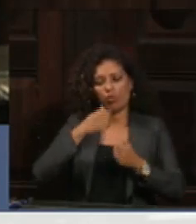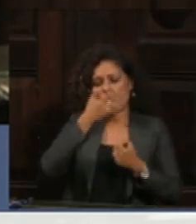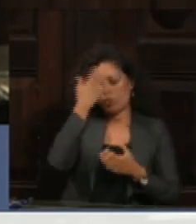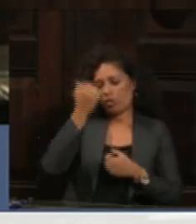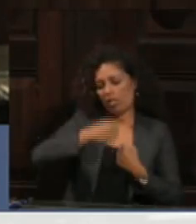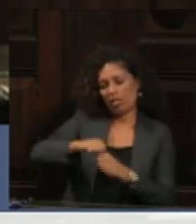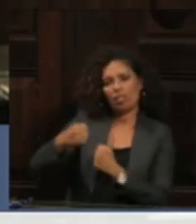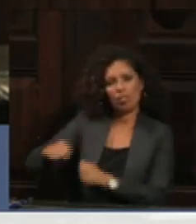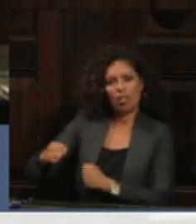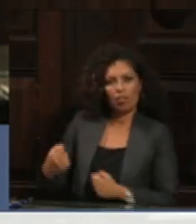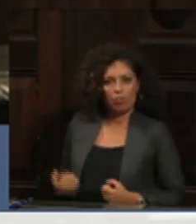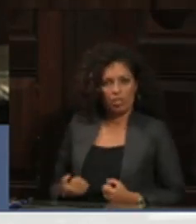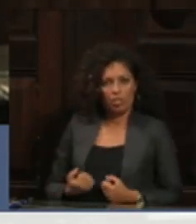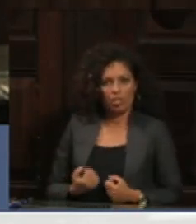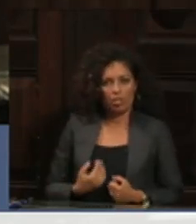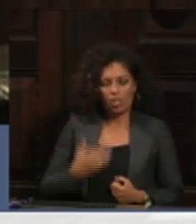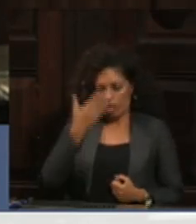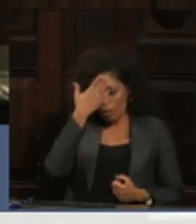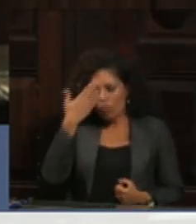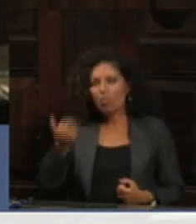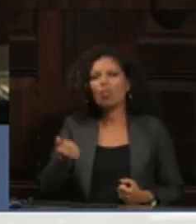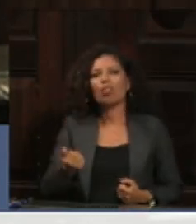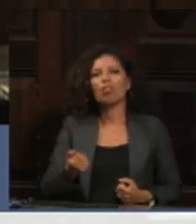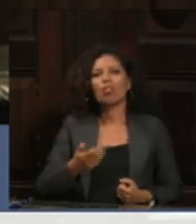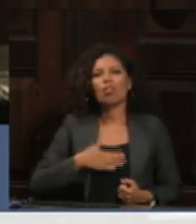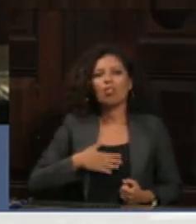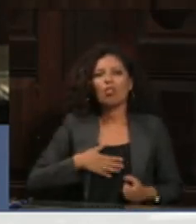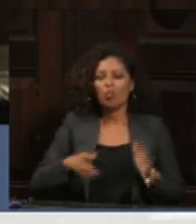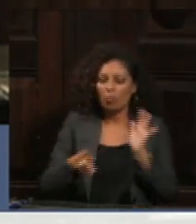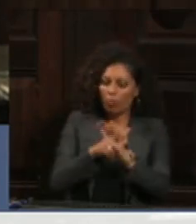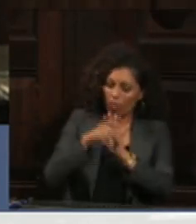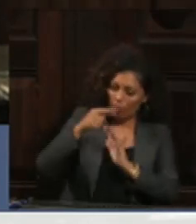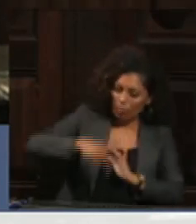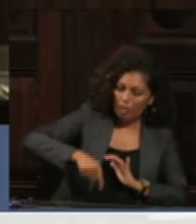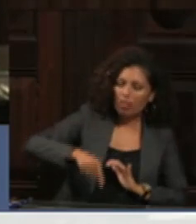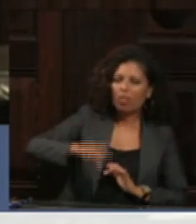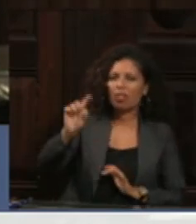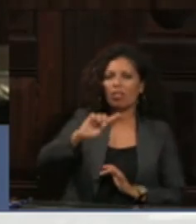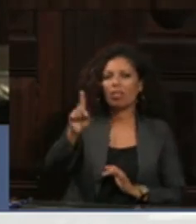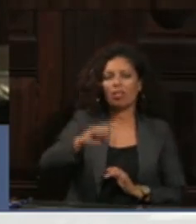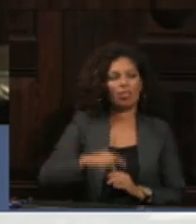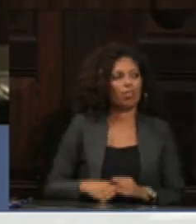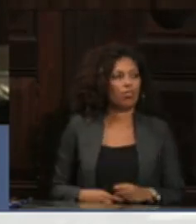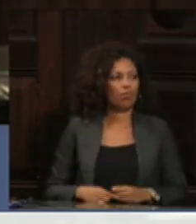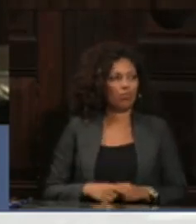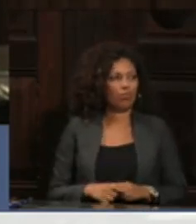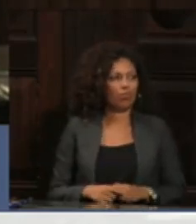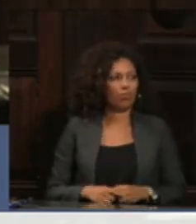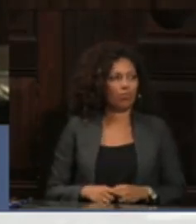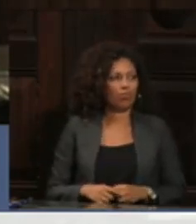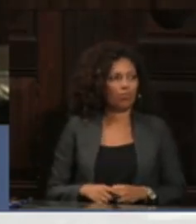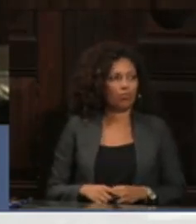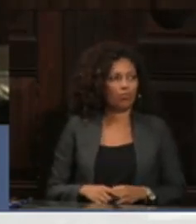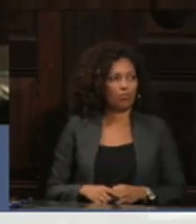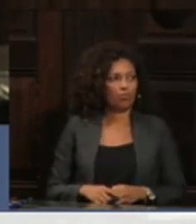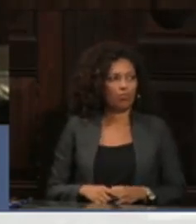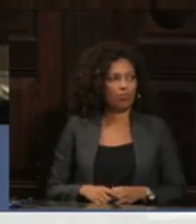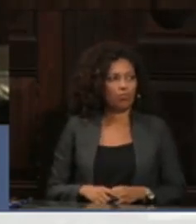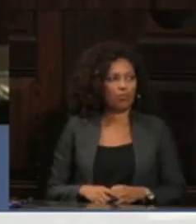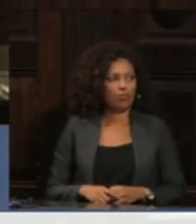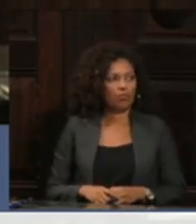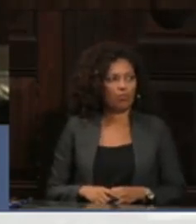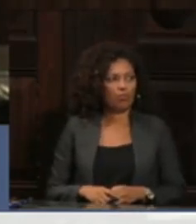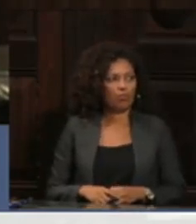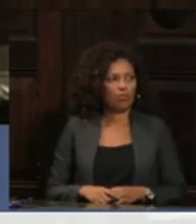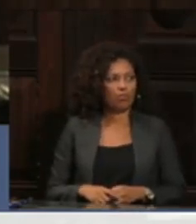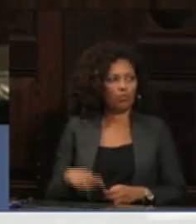aqui. Por isso, Rodrigo, querido, a gente sente tanto a quebra da placa e a